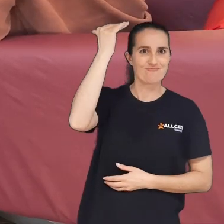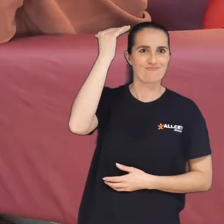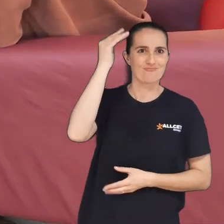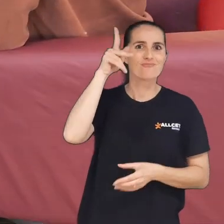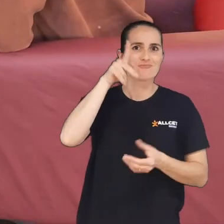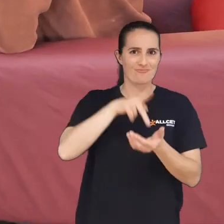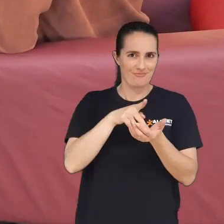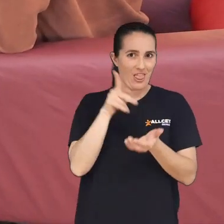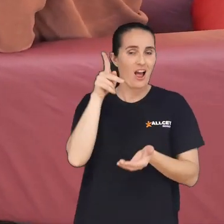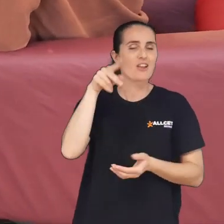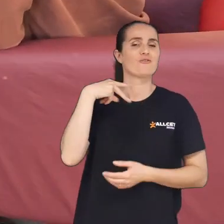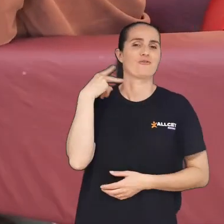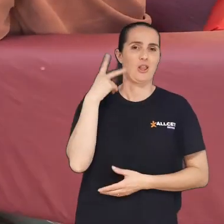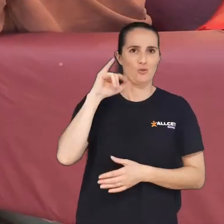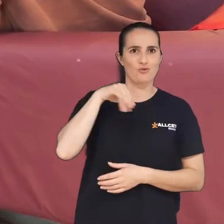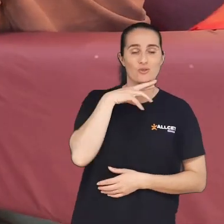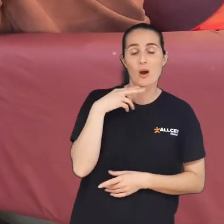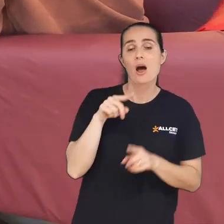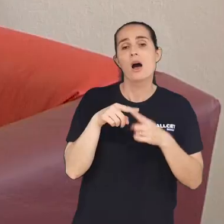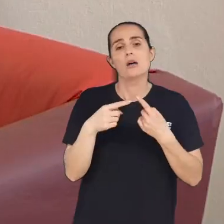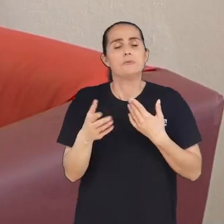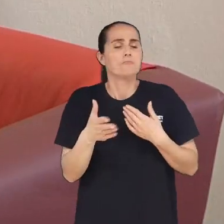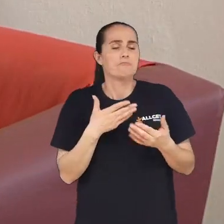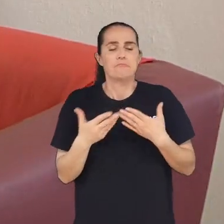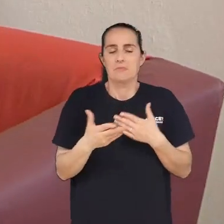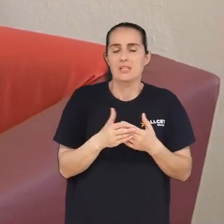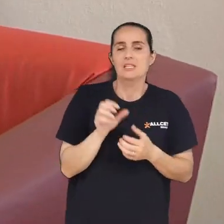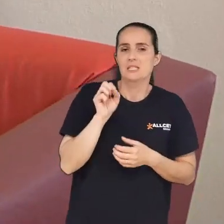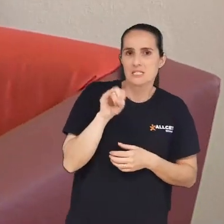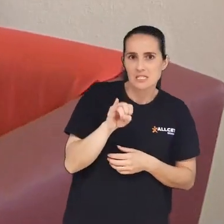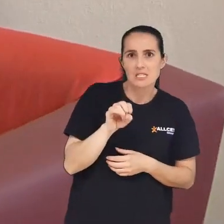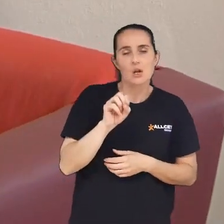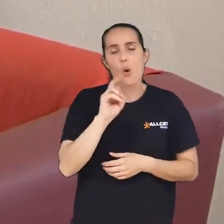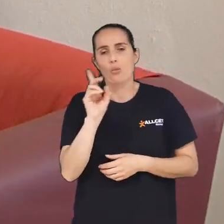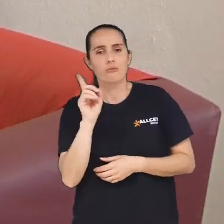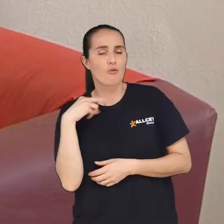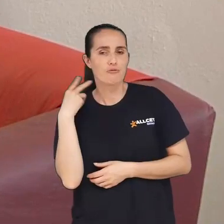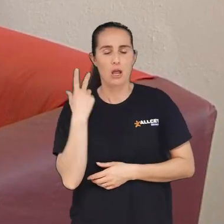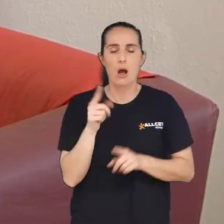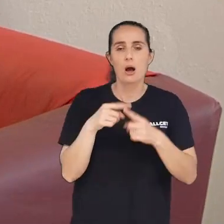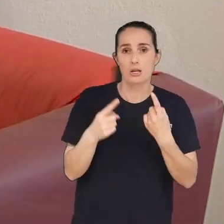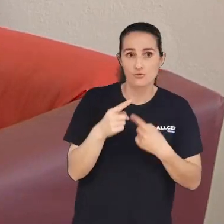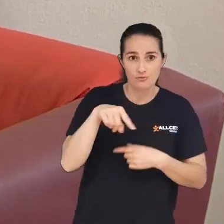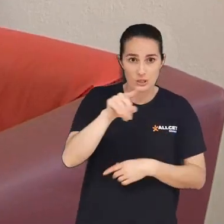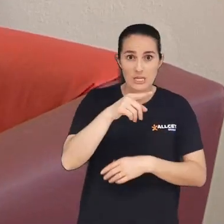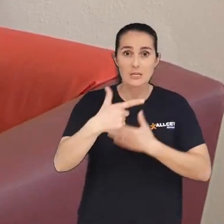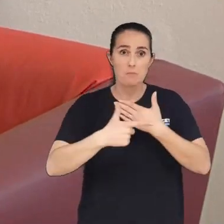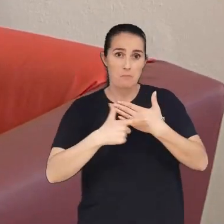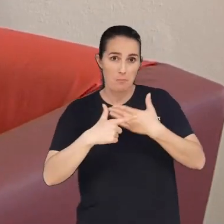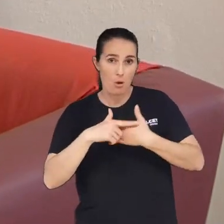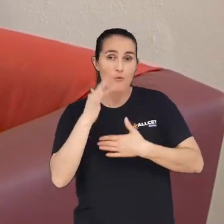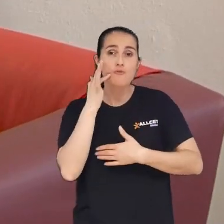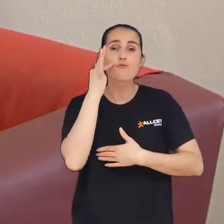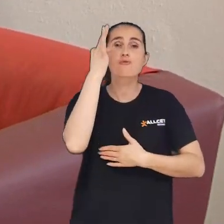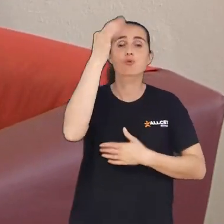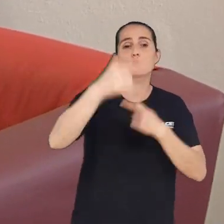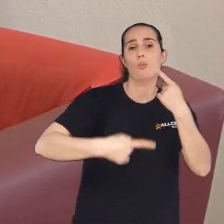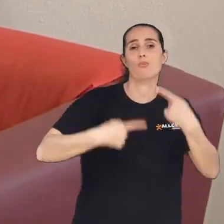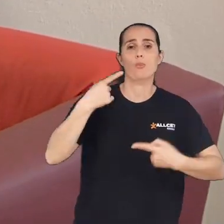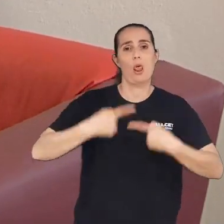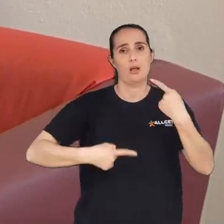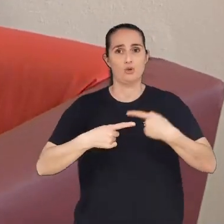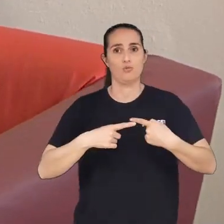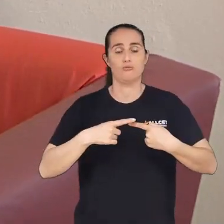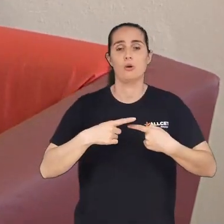da tribuna como vereadores eleitos, mas independente disso, o papel que vocês fazem contribuindo para o